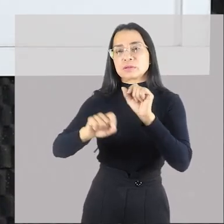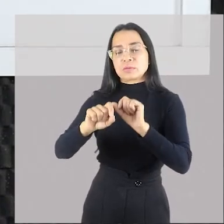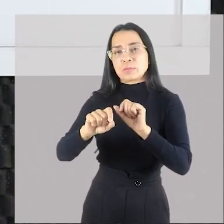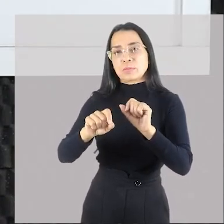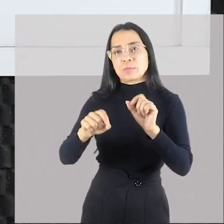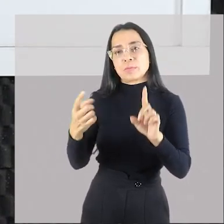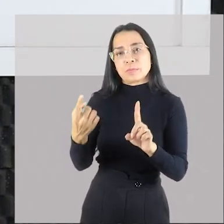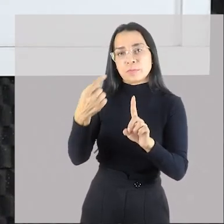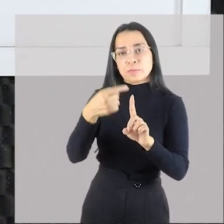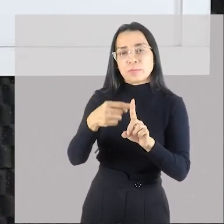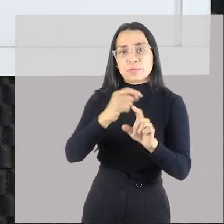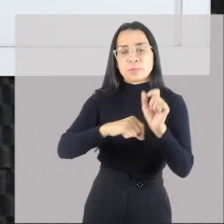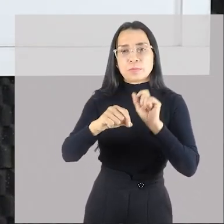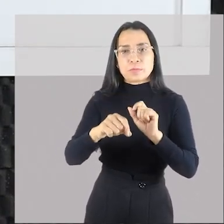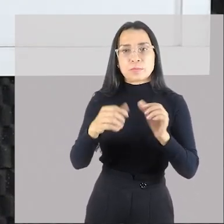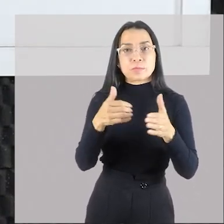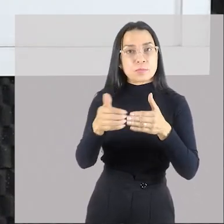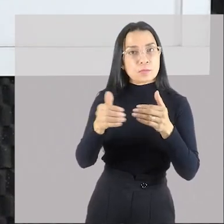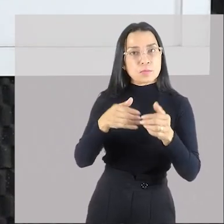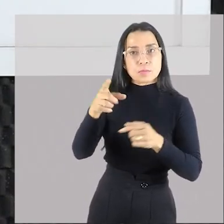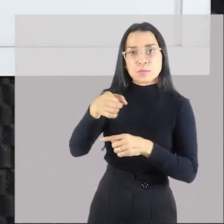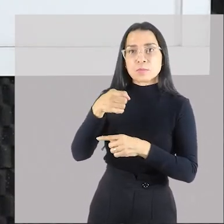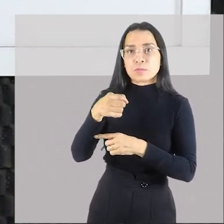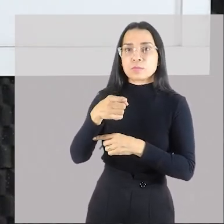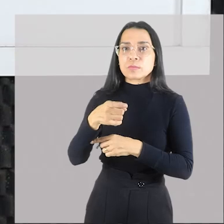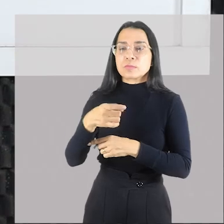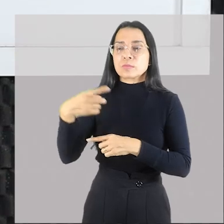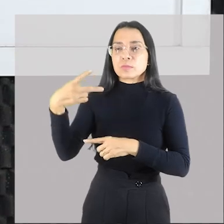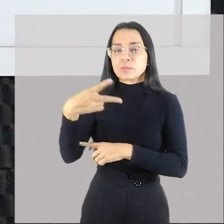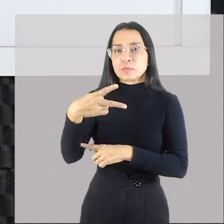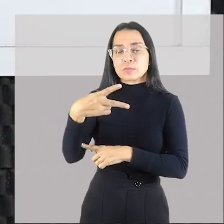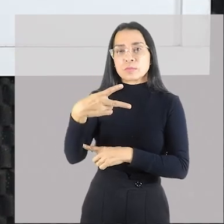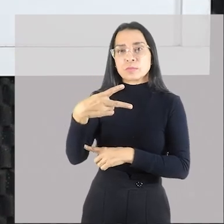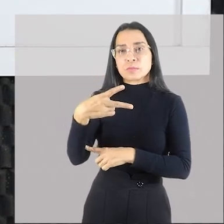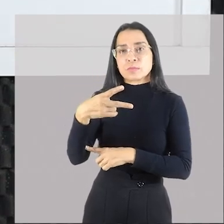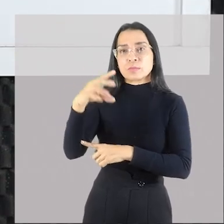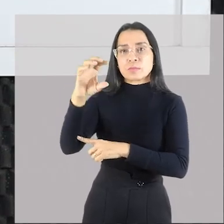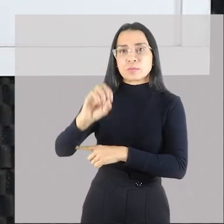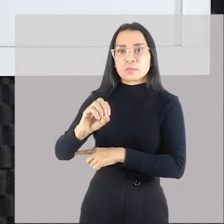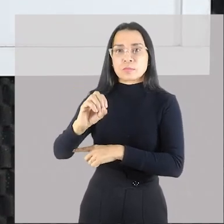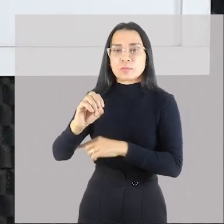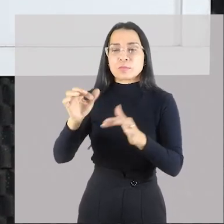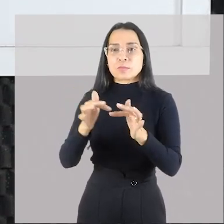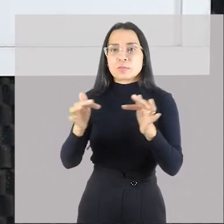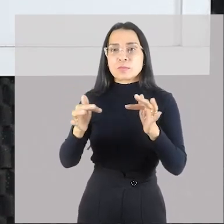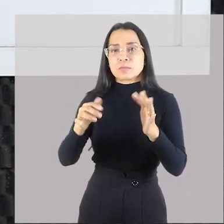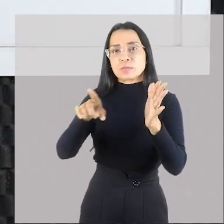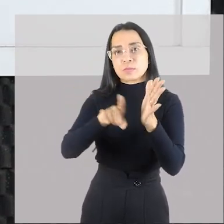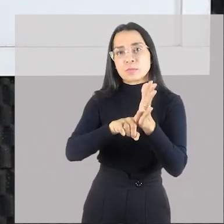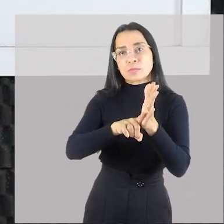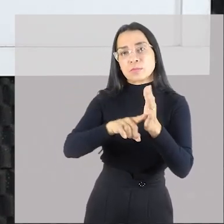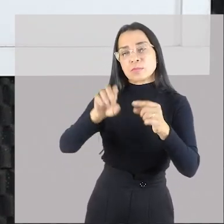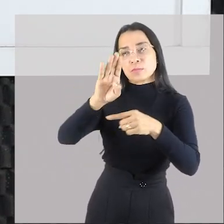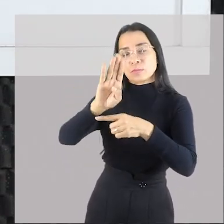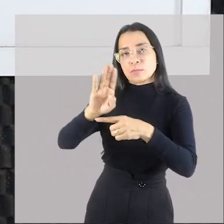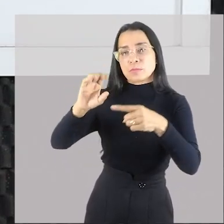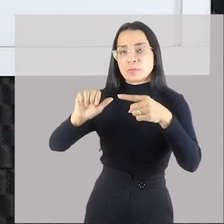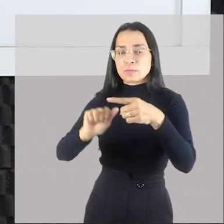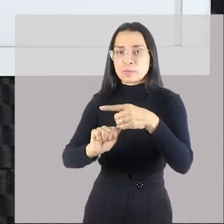qualquer x maior que o zero da função, que vale menos b sobre a.